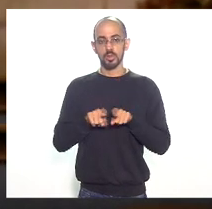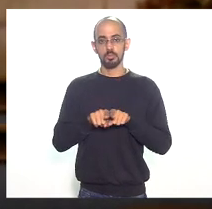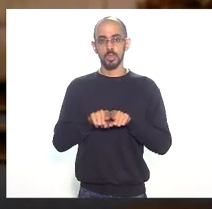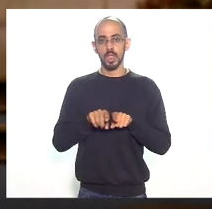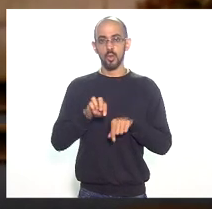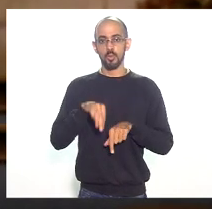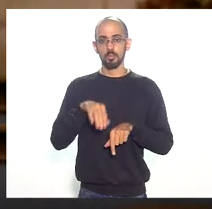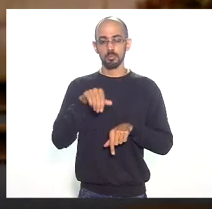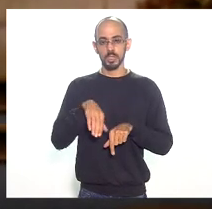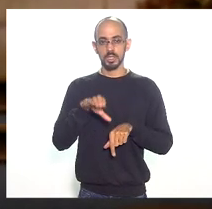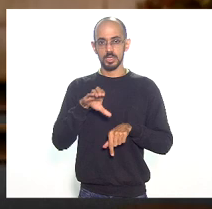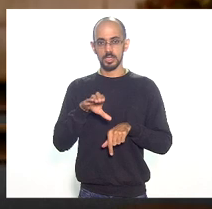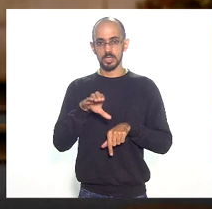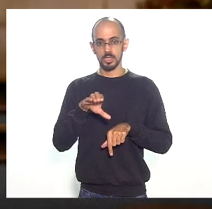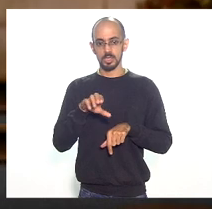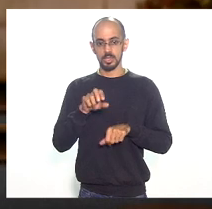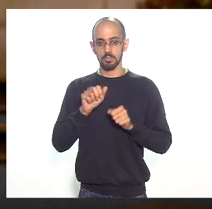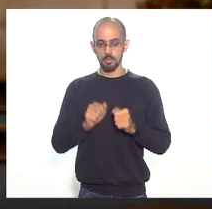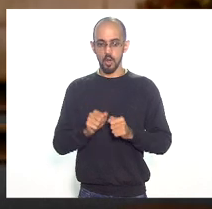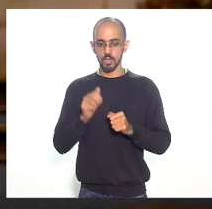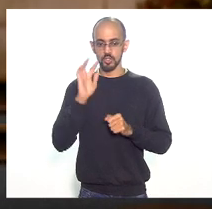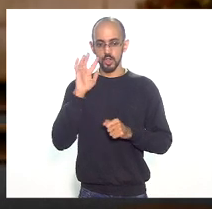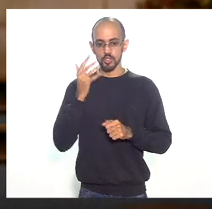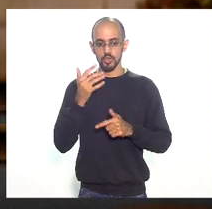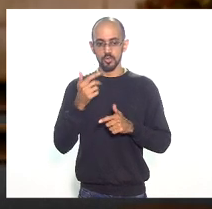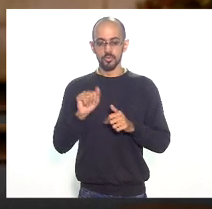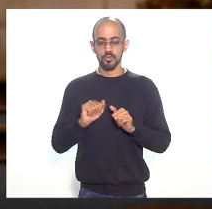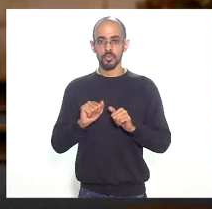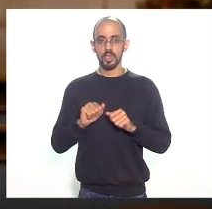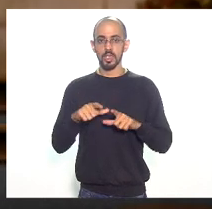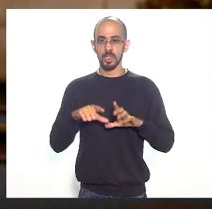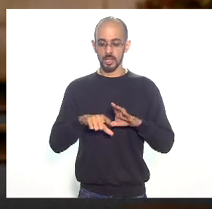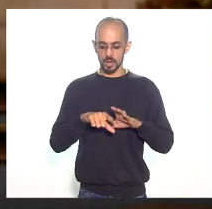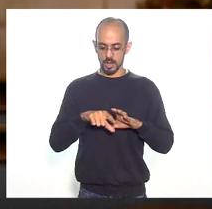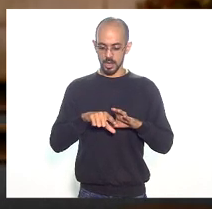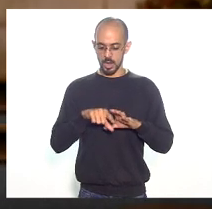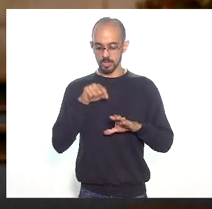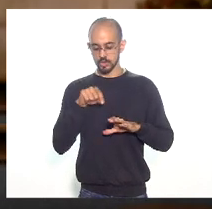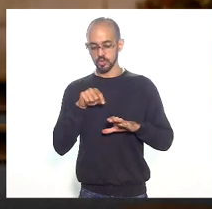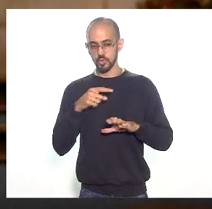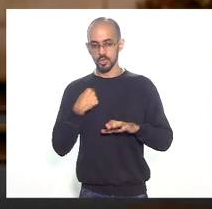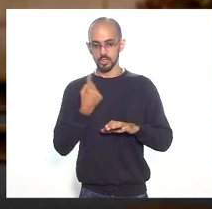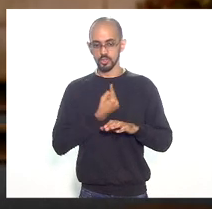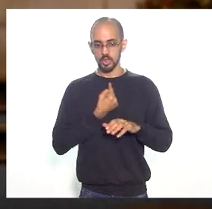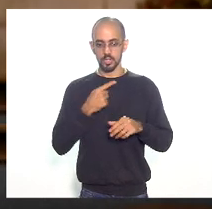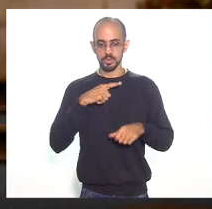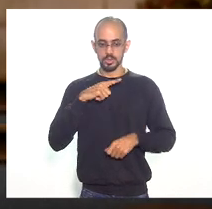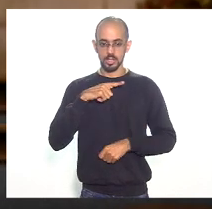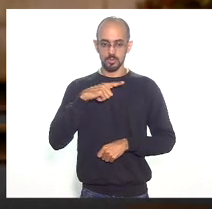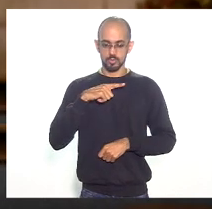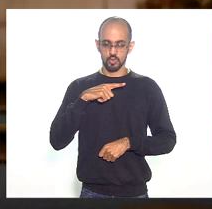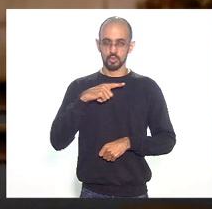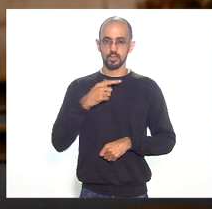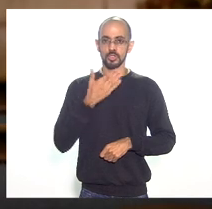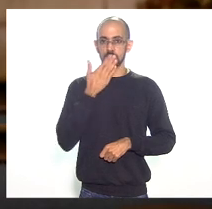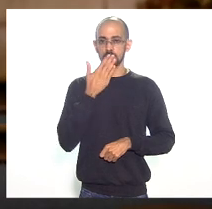que eu acho que pode resolver muito dos destaques que temos aqui. Nós temos seis pedidos de destaques.